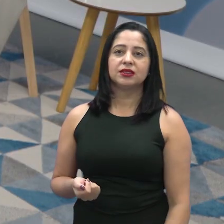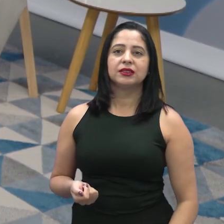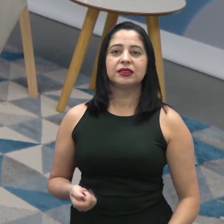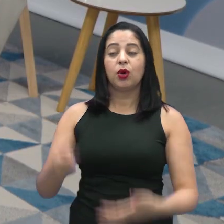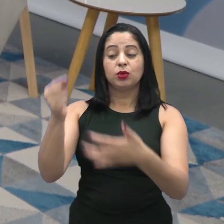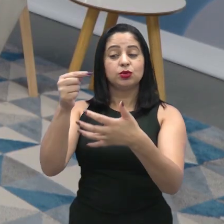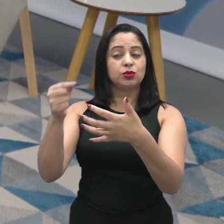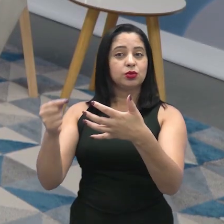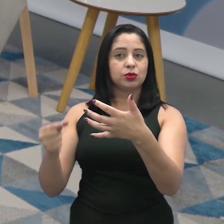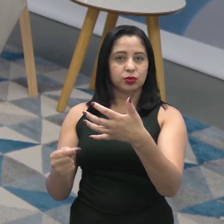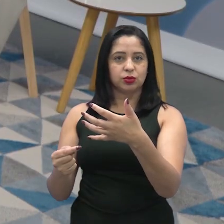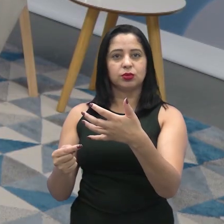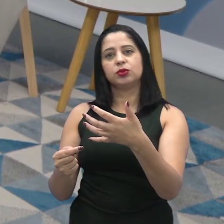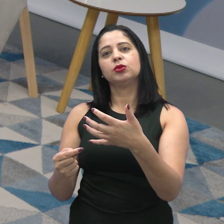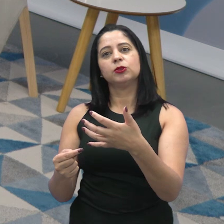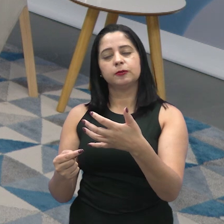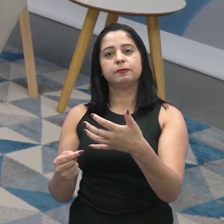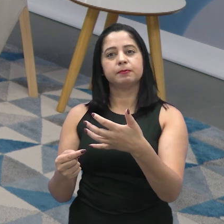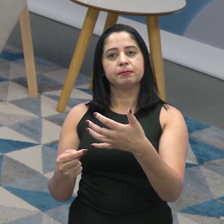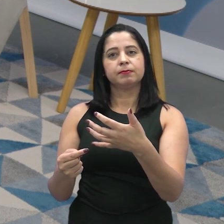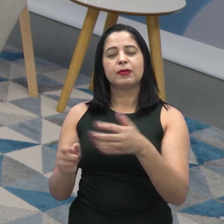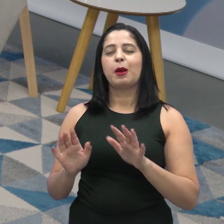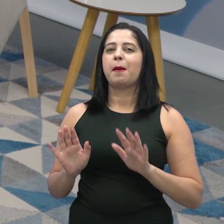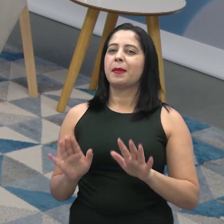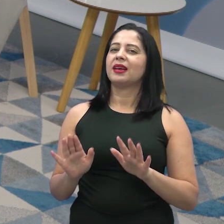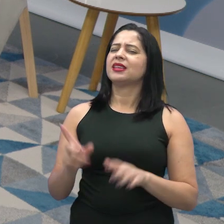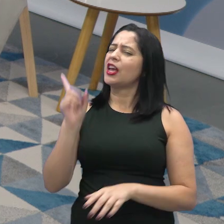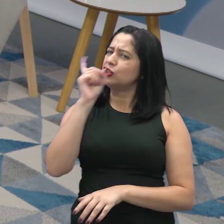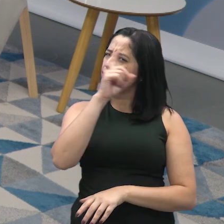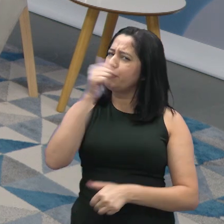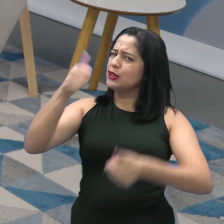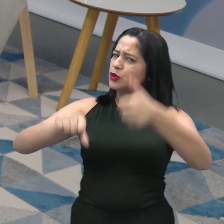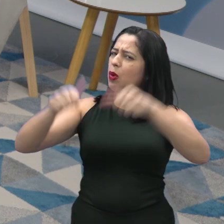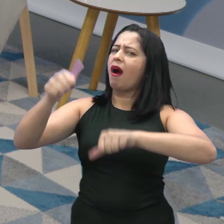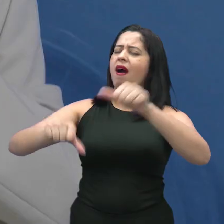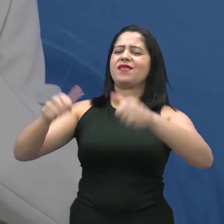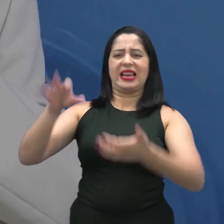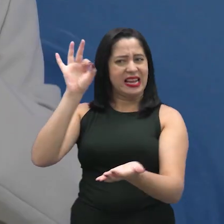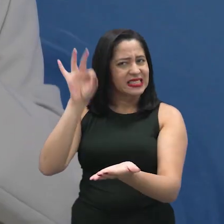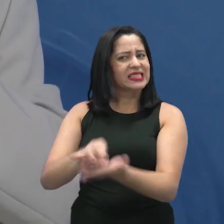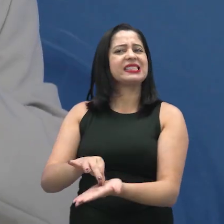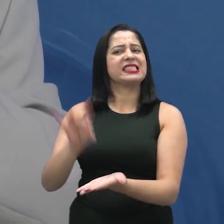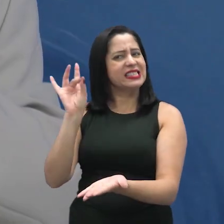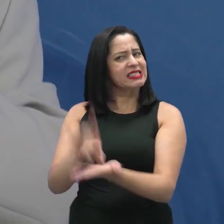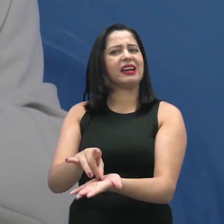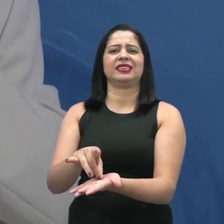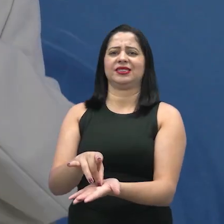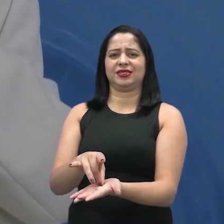tudo isso está dentro desse contexto. É difícil para nós analisarmos de forma racional. A gente